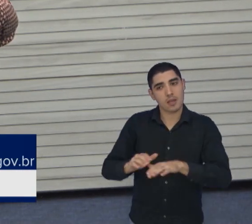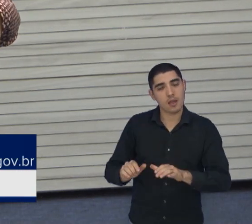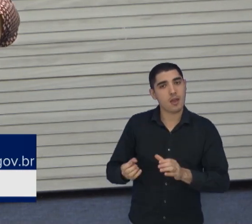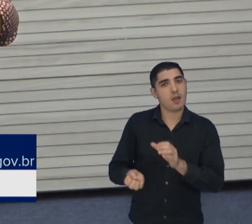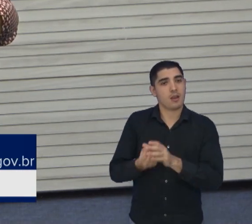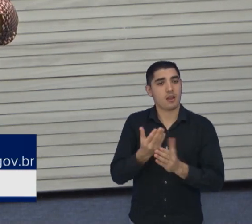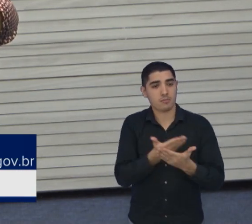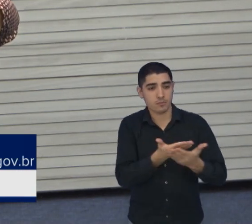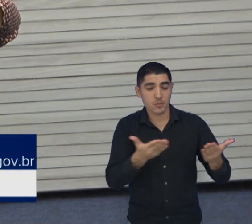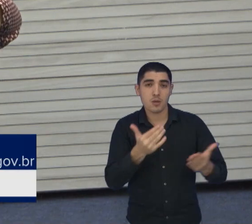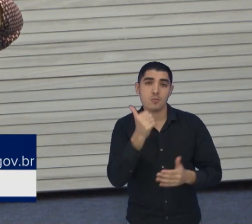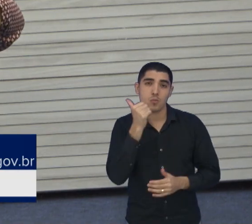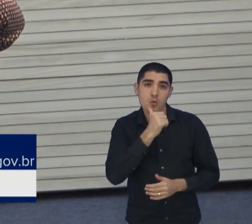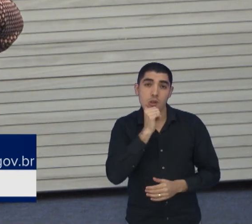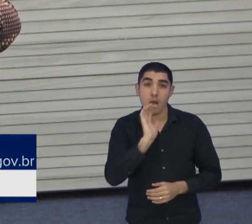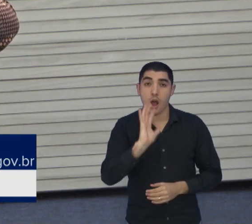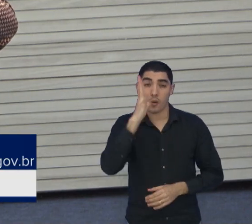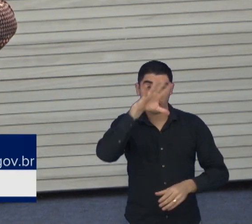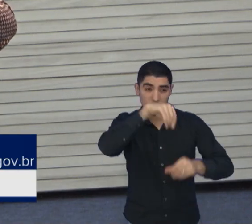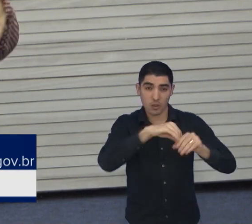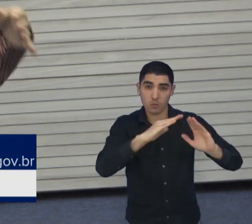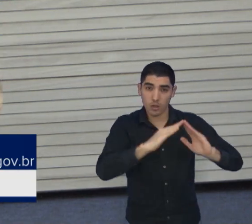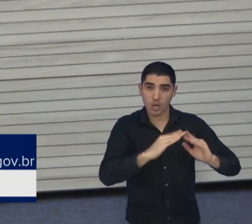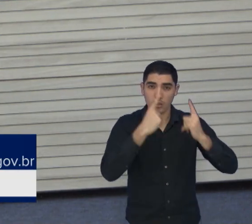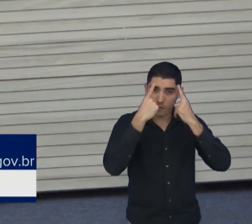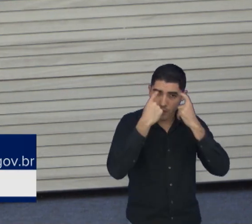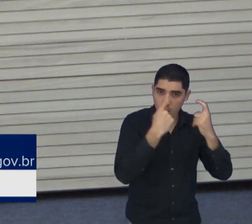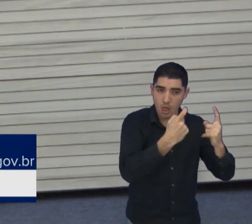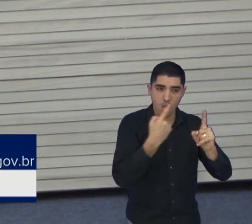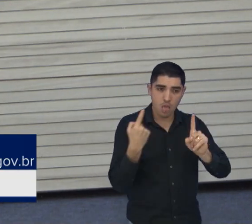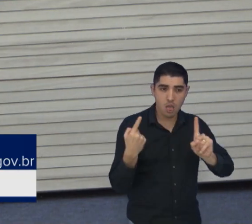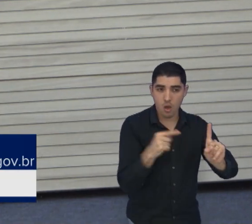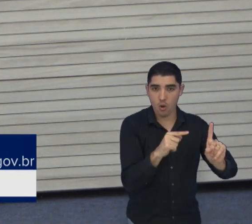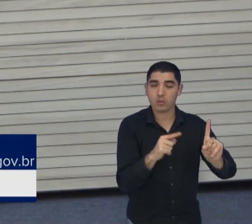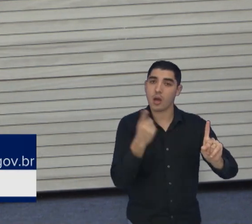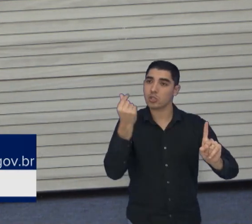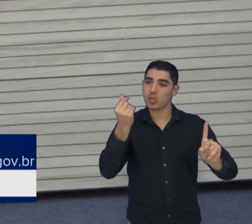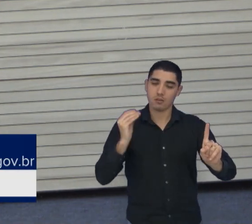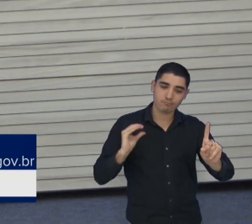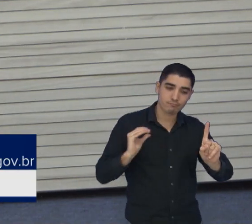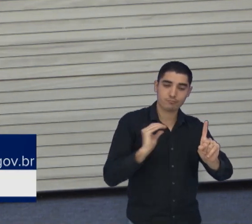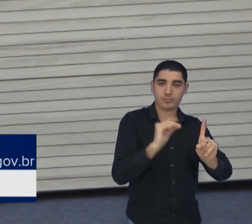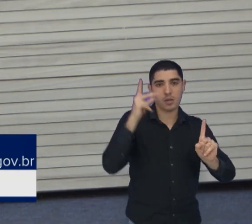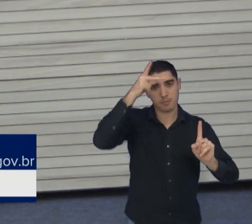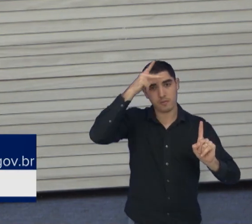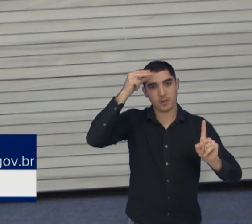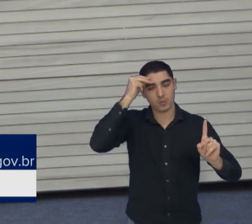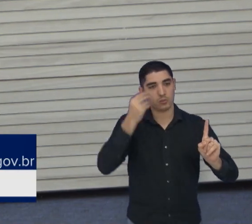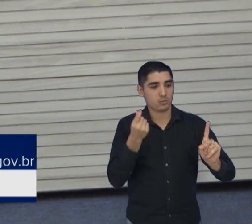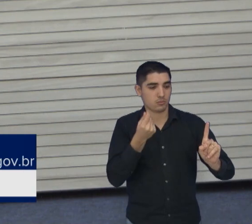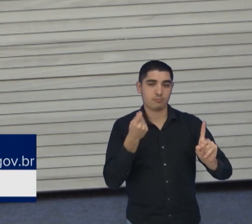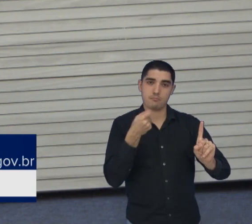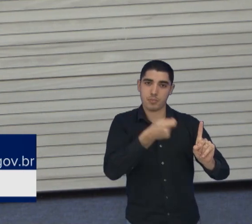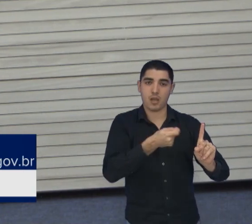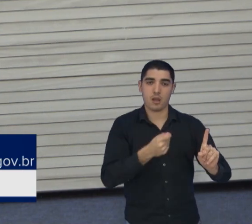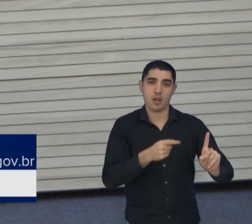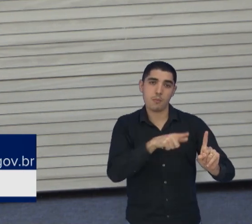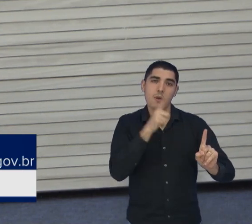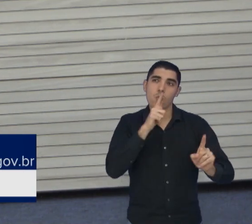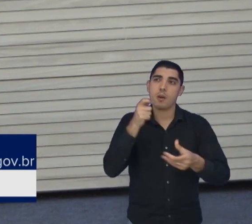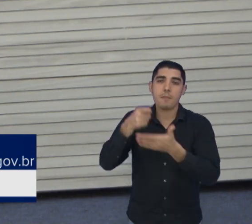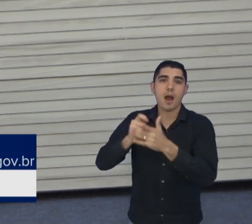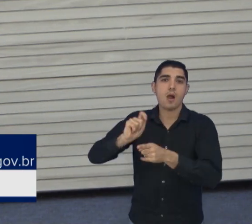destinado às mulheres em situação de violência doméstica e familiar no município de São José dos Campos. Por quê? A violência aumentou, contra as